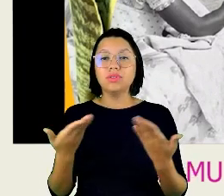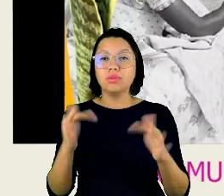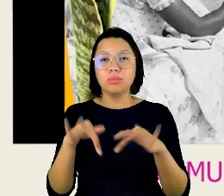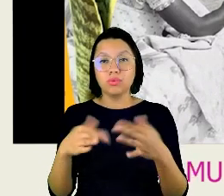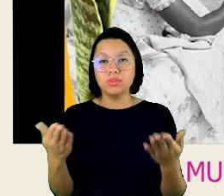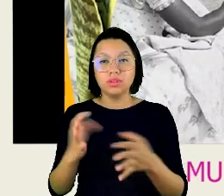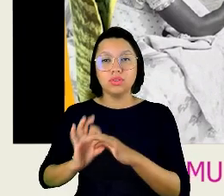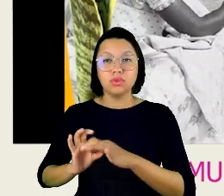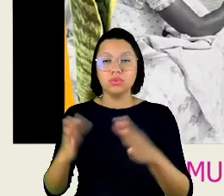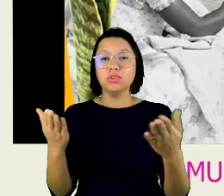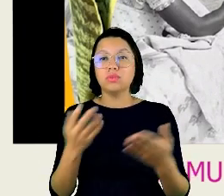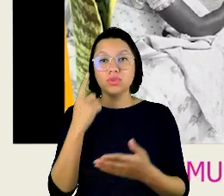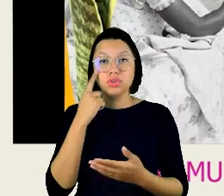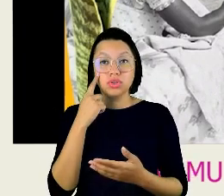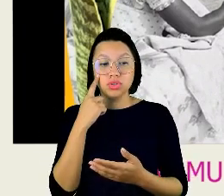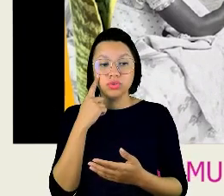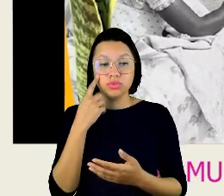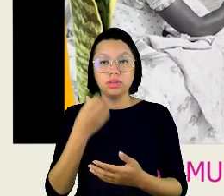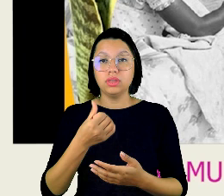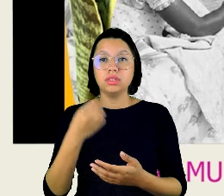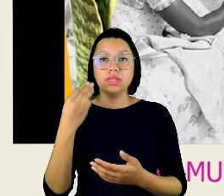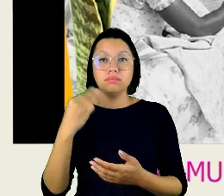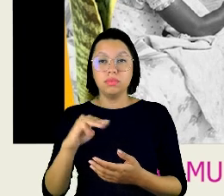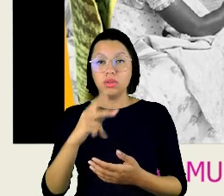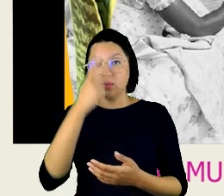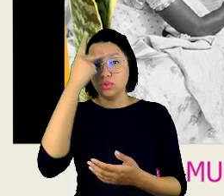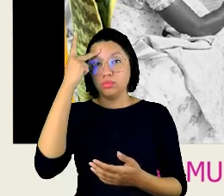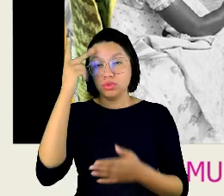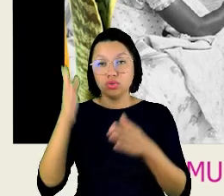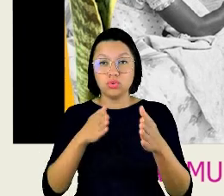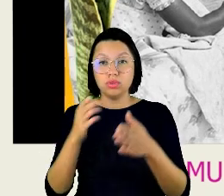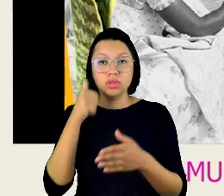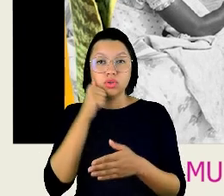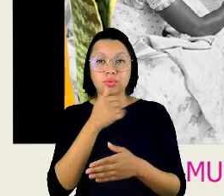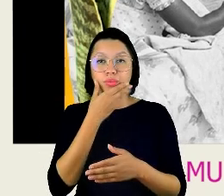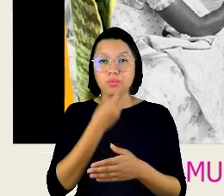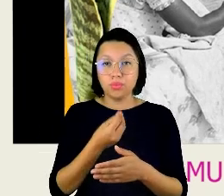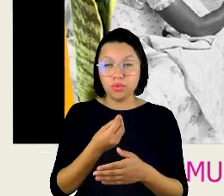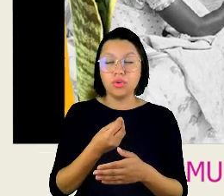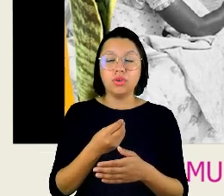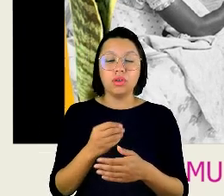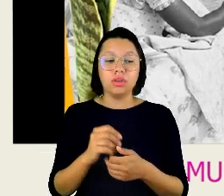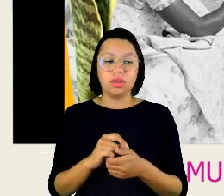nesse contexto atual, a gente vê, né, que 6 milhões de pessoas, entre homens e mulheres,